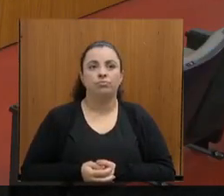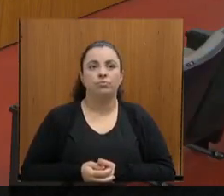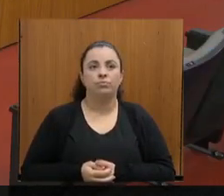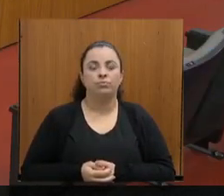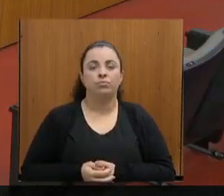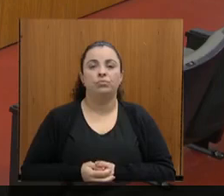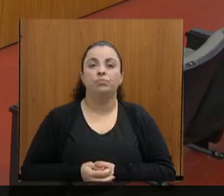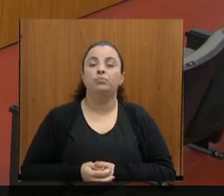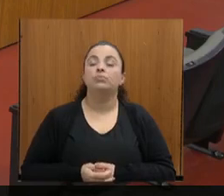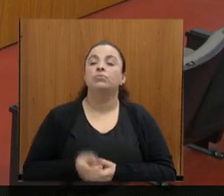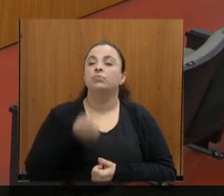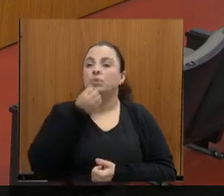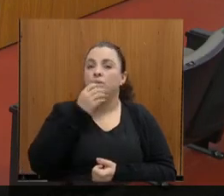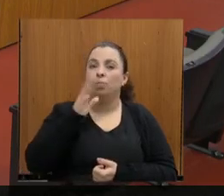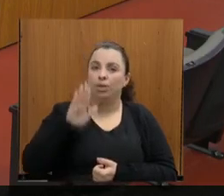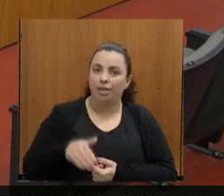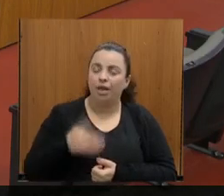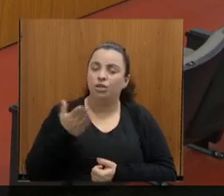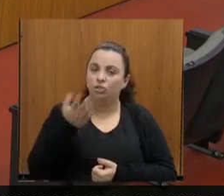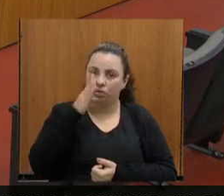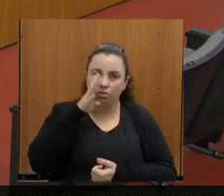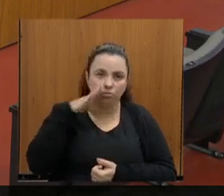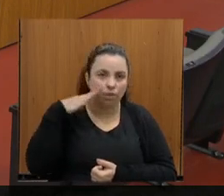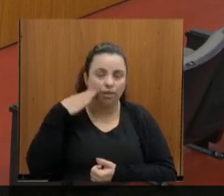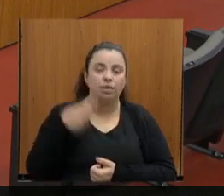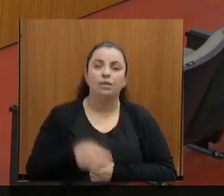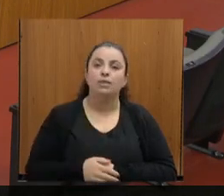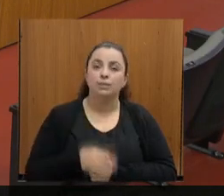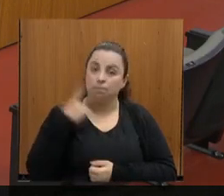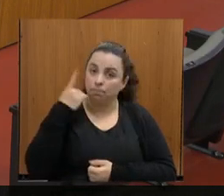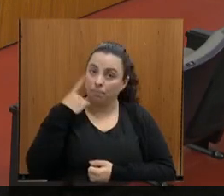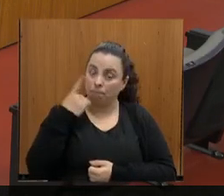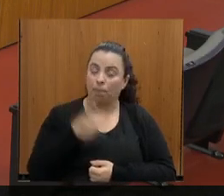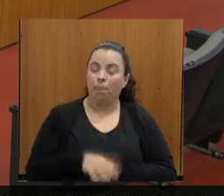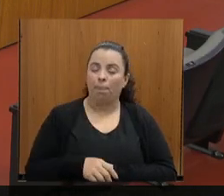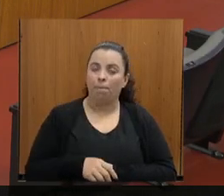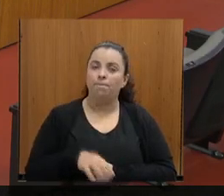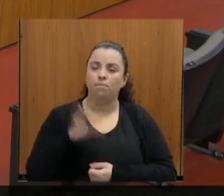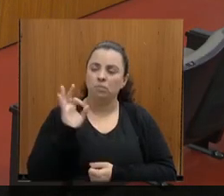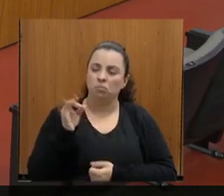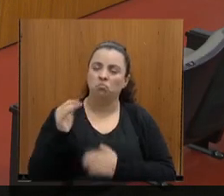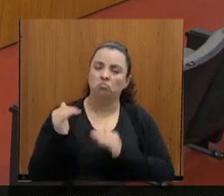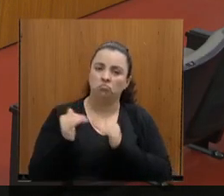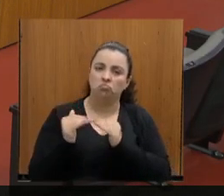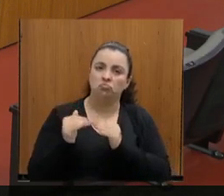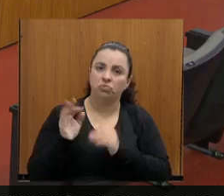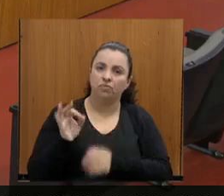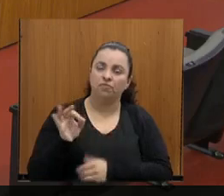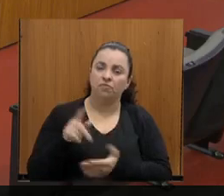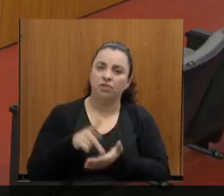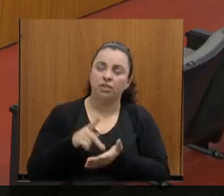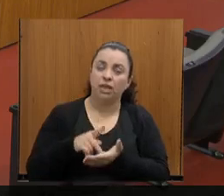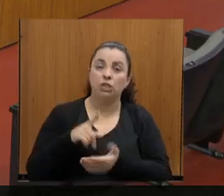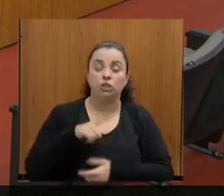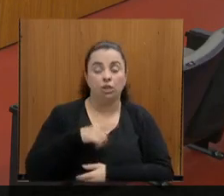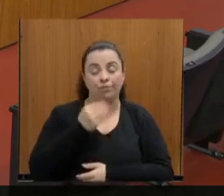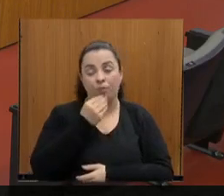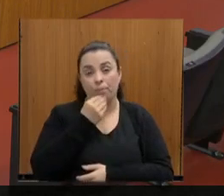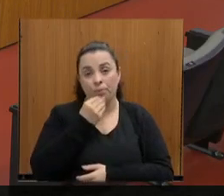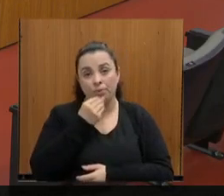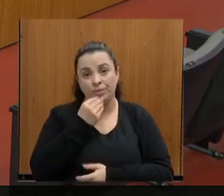o deputado a boa tarde é realmente né tivemos algumas oportunidades